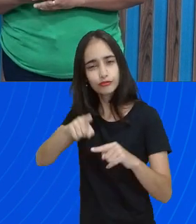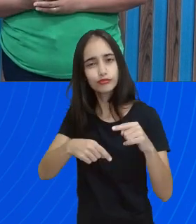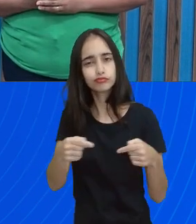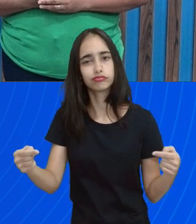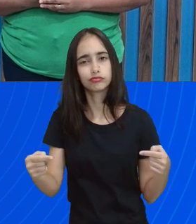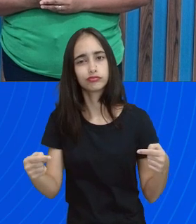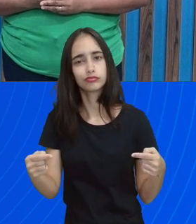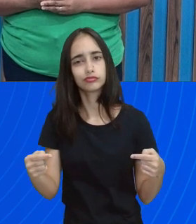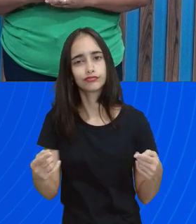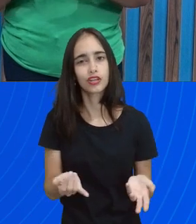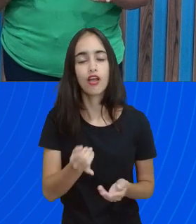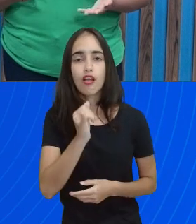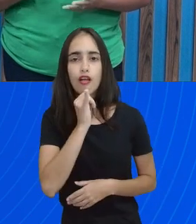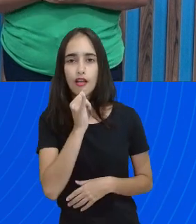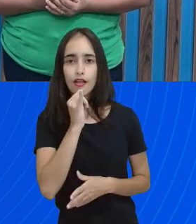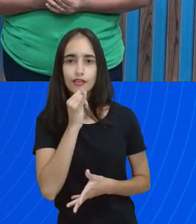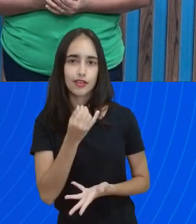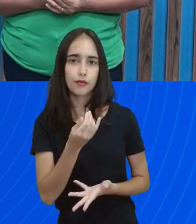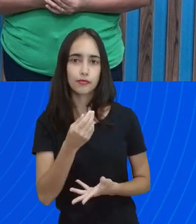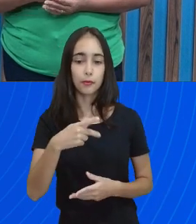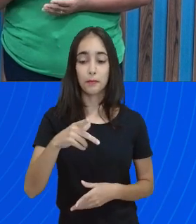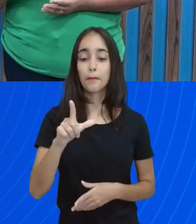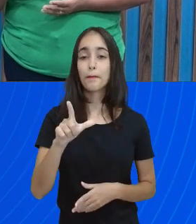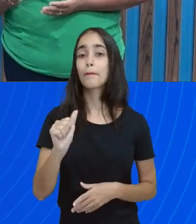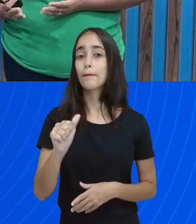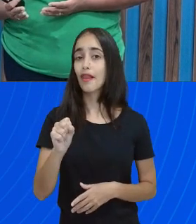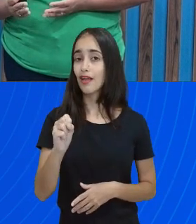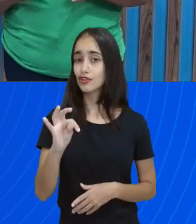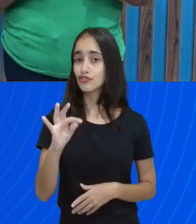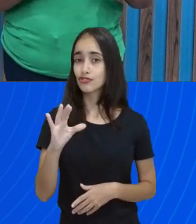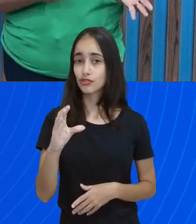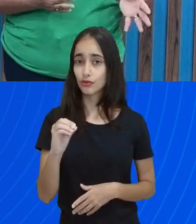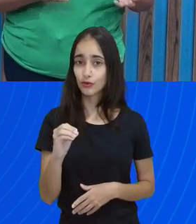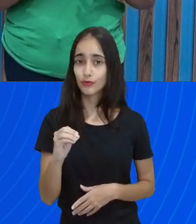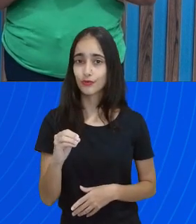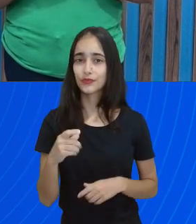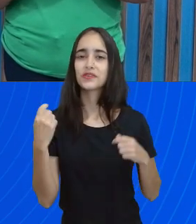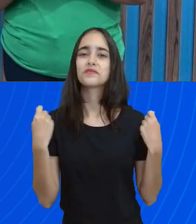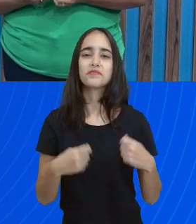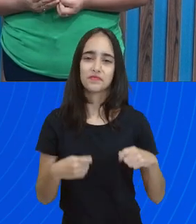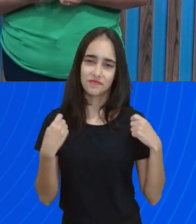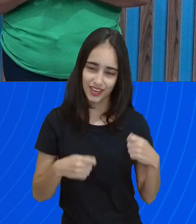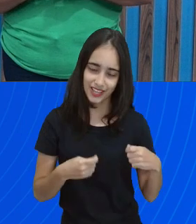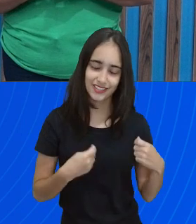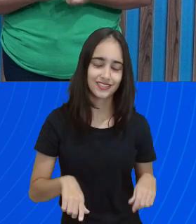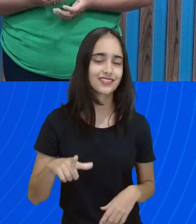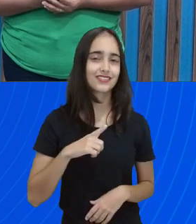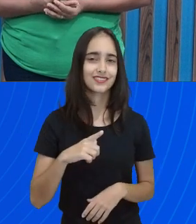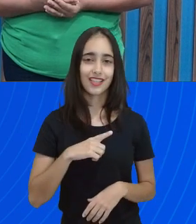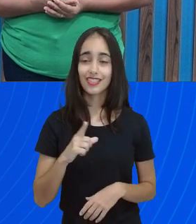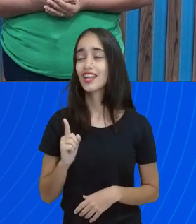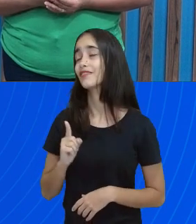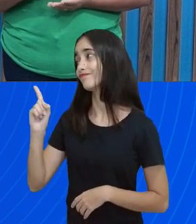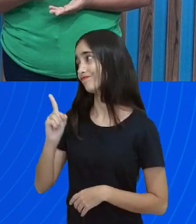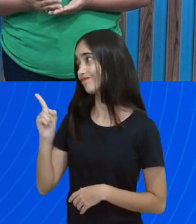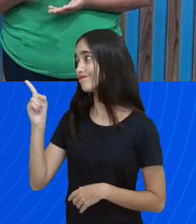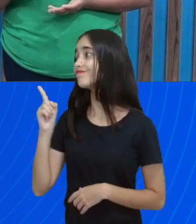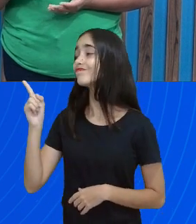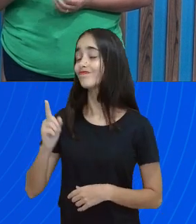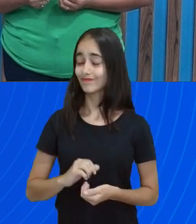tem. Por exemplo, o plástico. Para eu produzir o plástico, eu preciso desta matéria-prima,